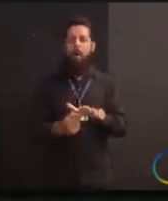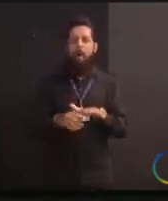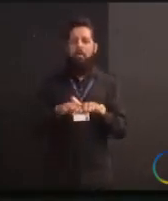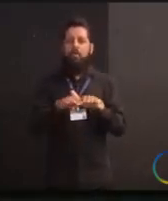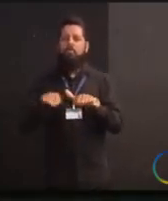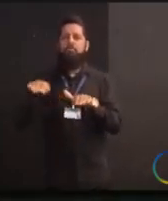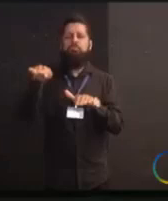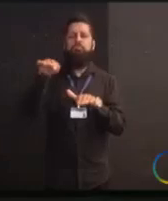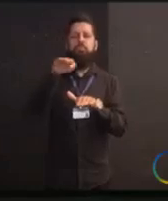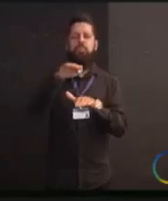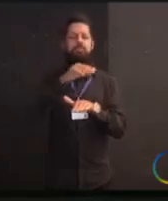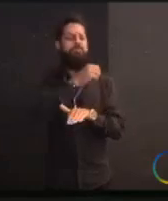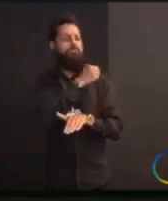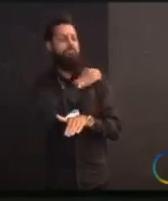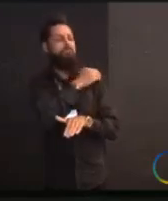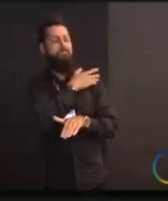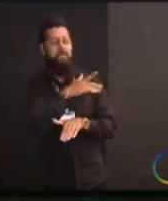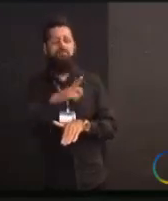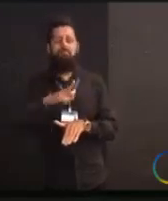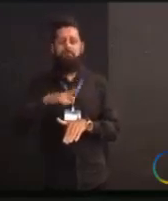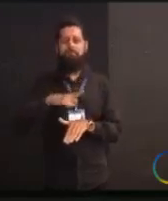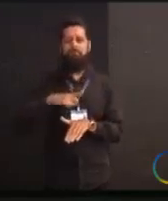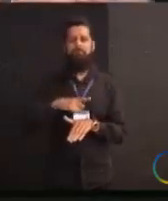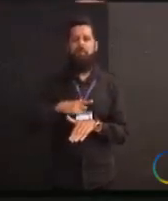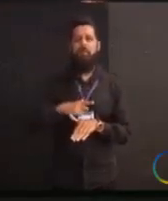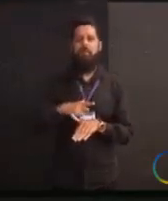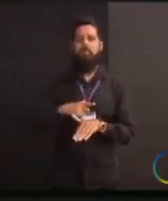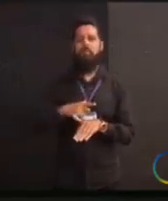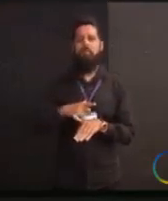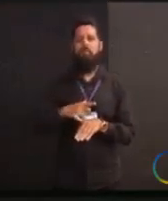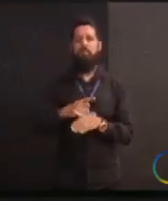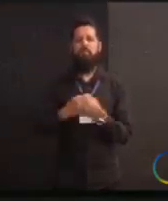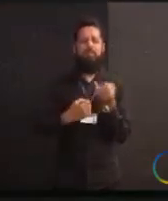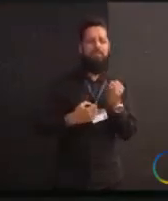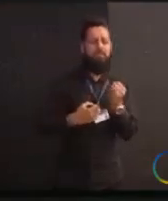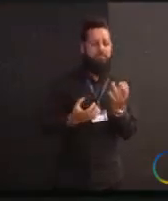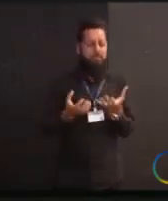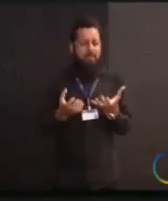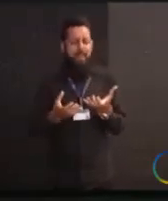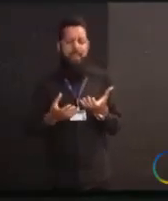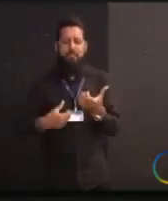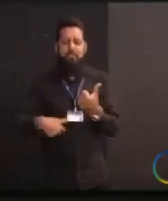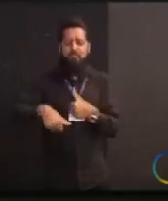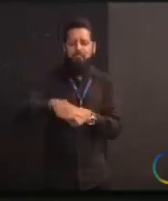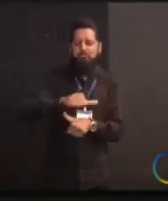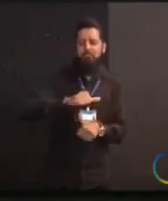preconceito. E se a gente quer transformar o nosso país no Brasil,